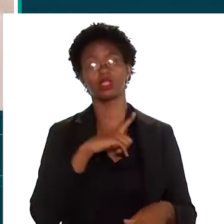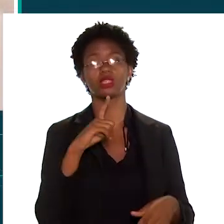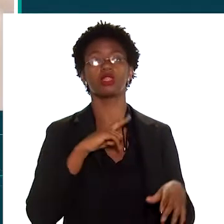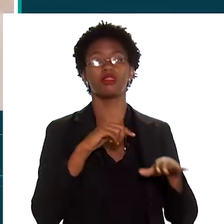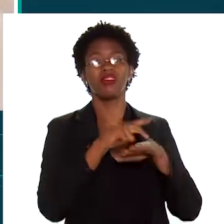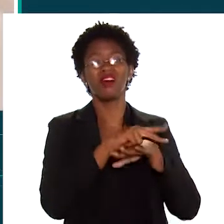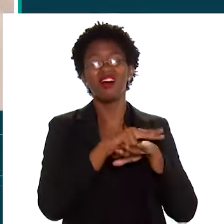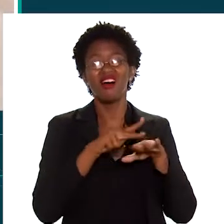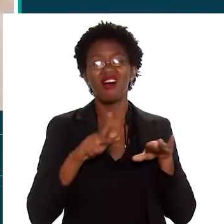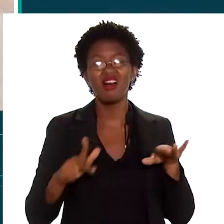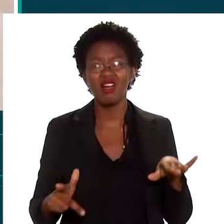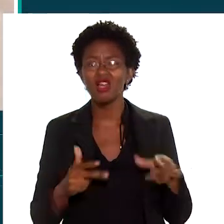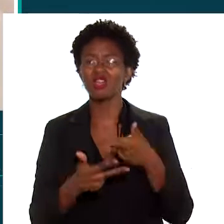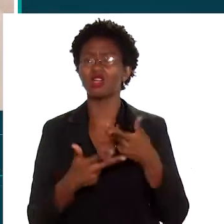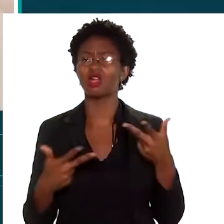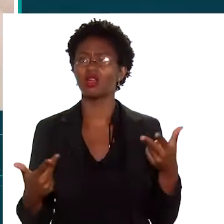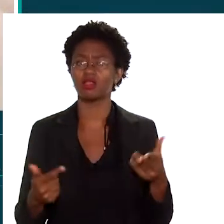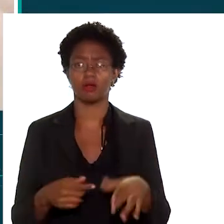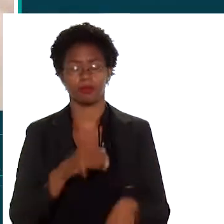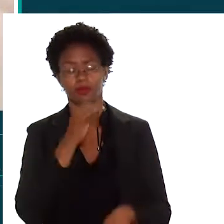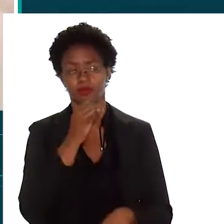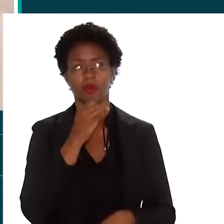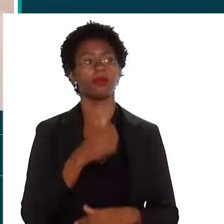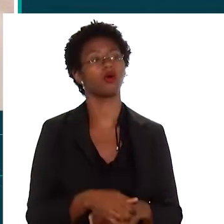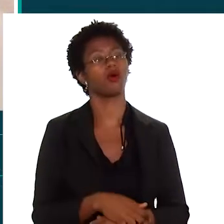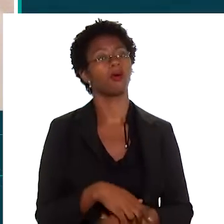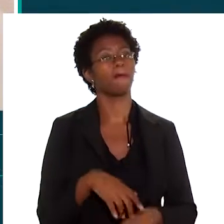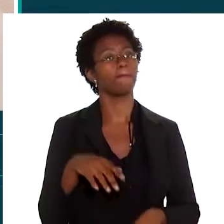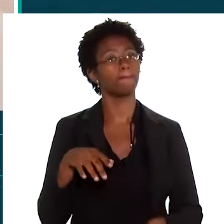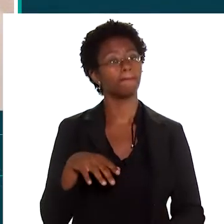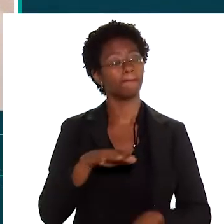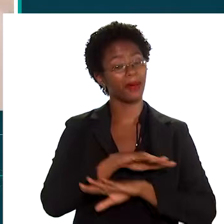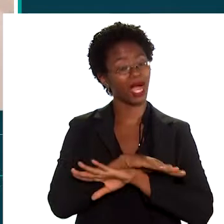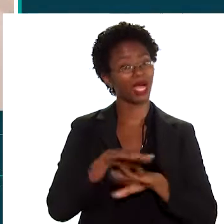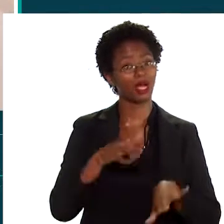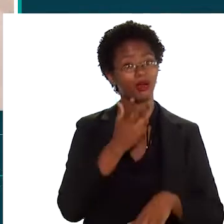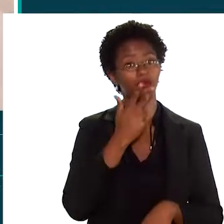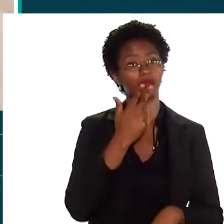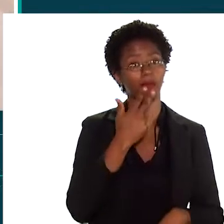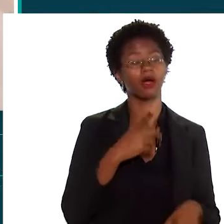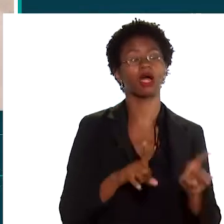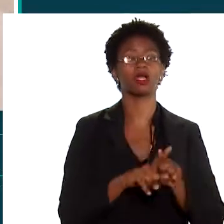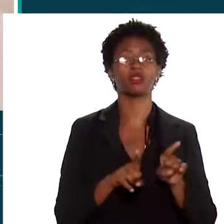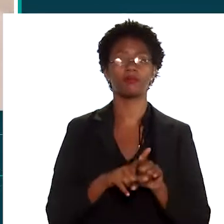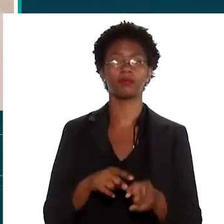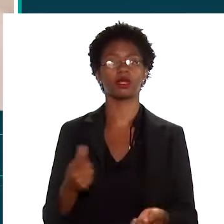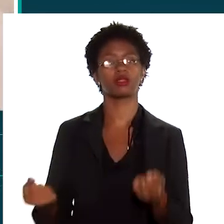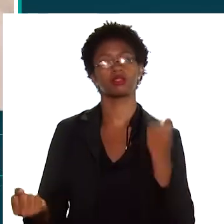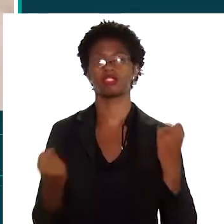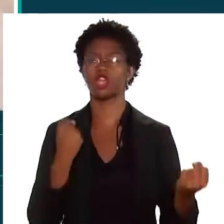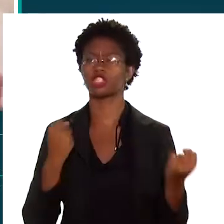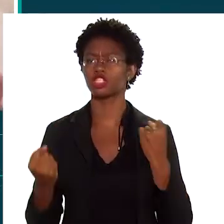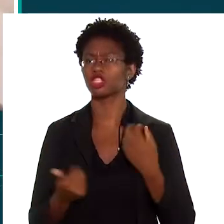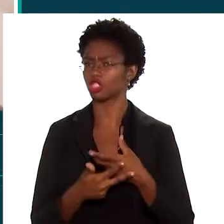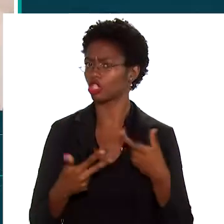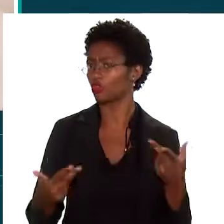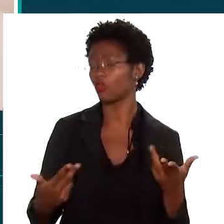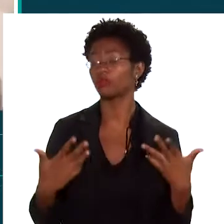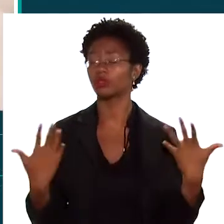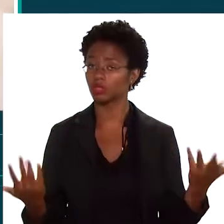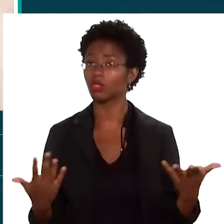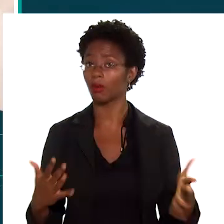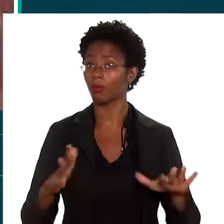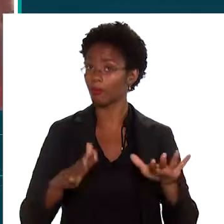abordagens do ponto de vista nutricional, deixar de fumar, questões do ponto de vista de atividade física. Isso automaticamente